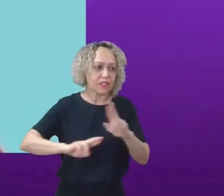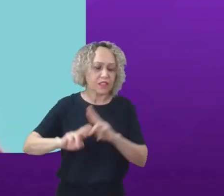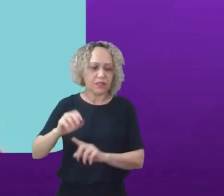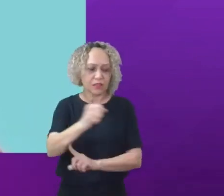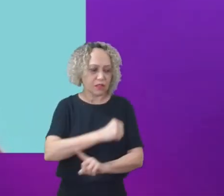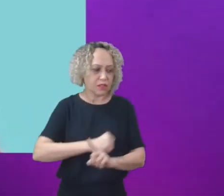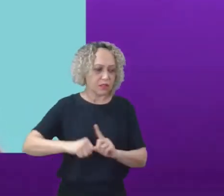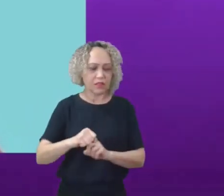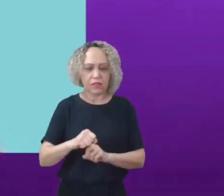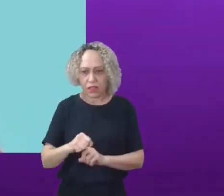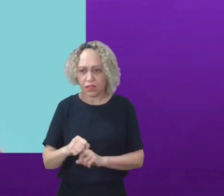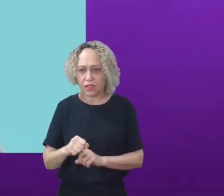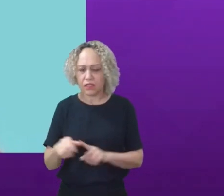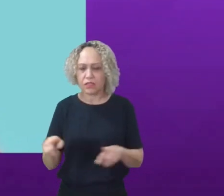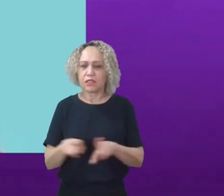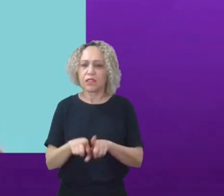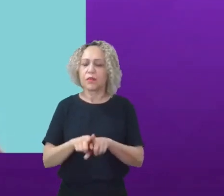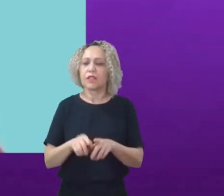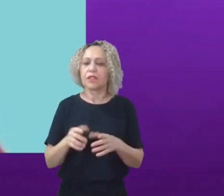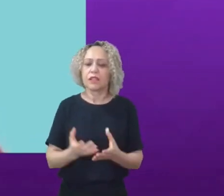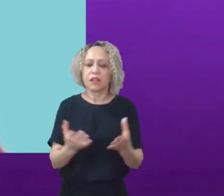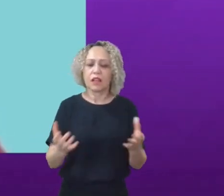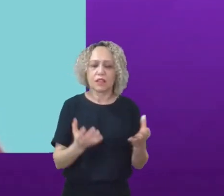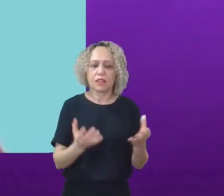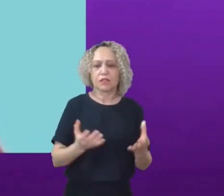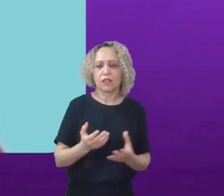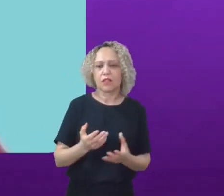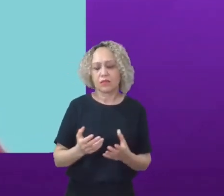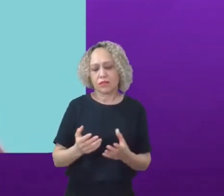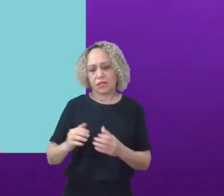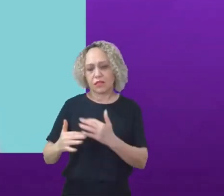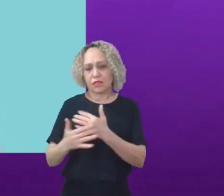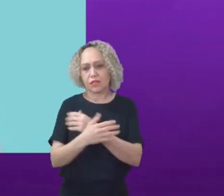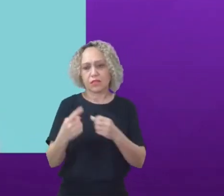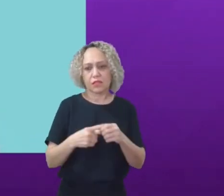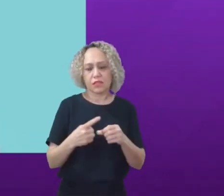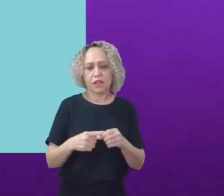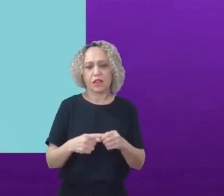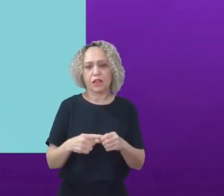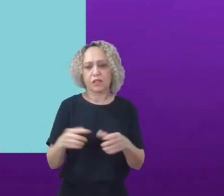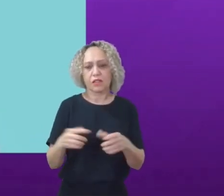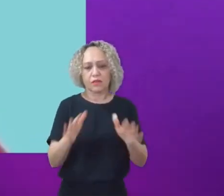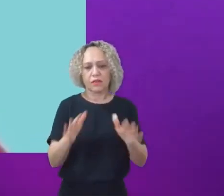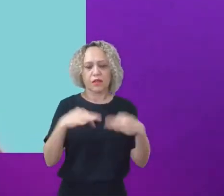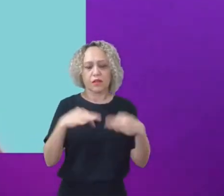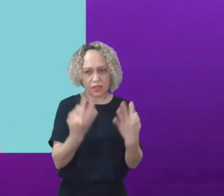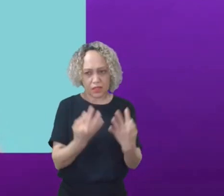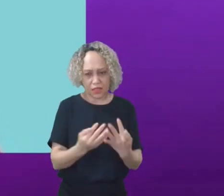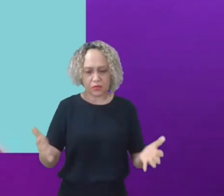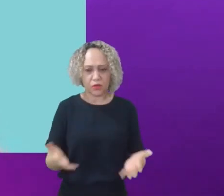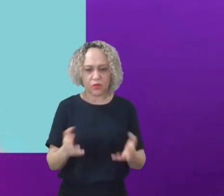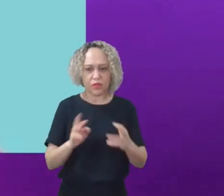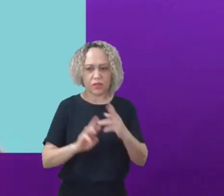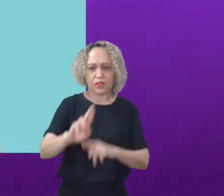também mais que isso, as hortas urbanas como promotora de dignidade também, para as famílias, de interligar, de promover